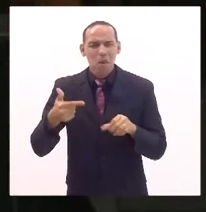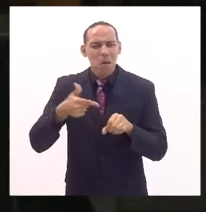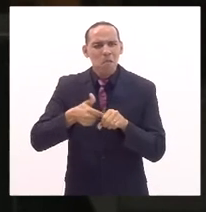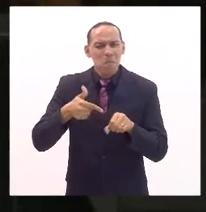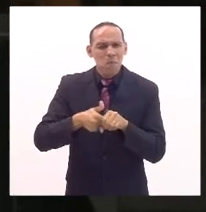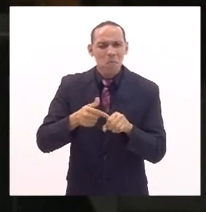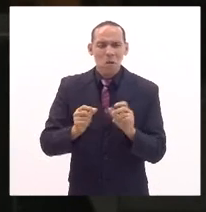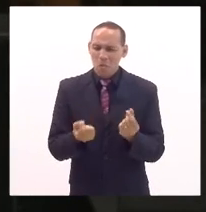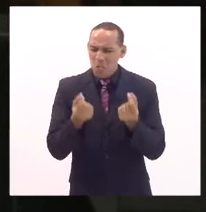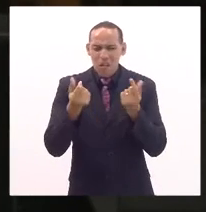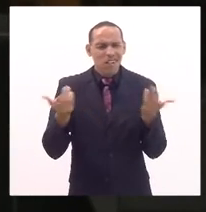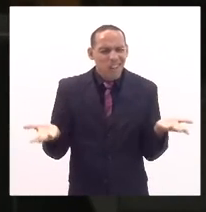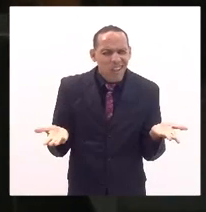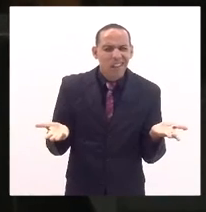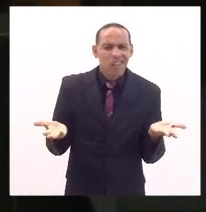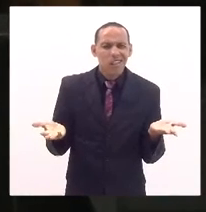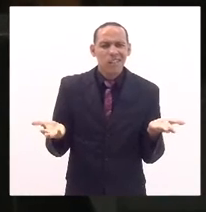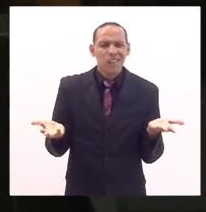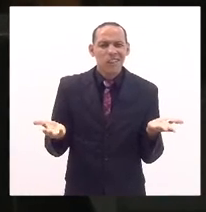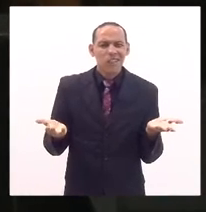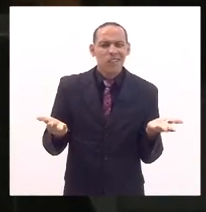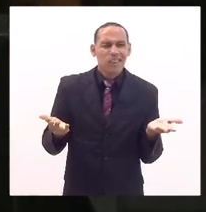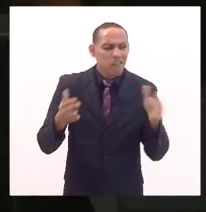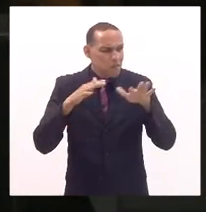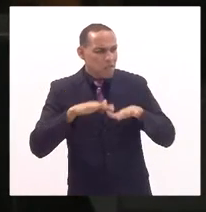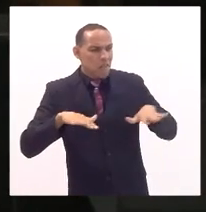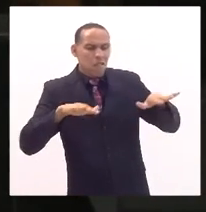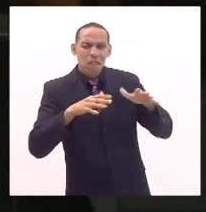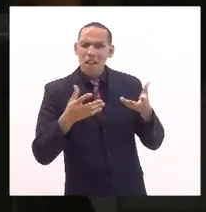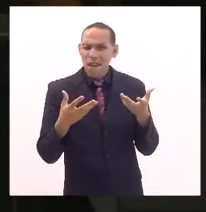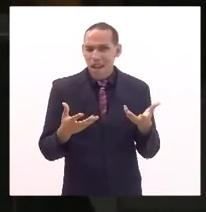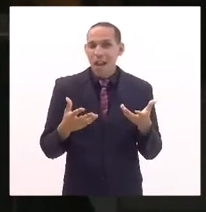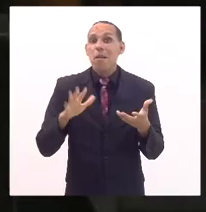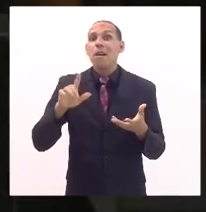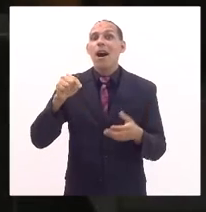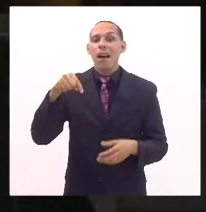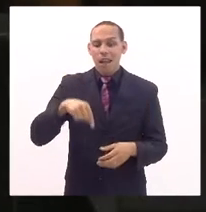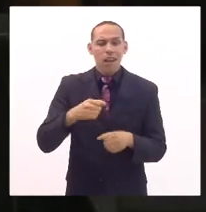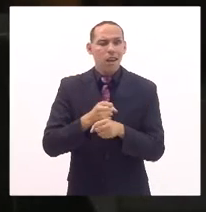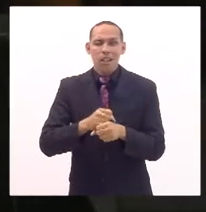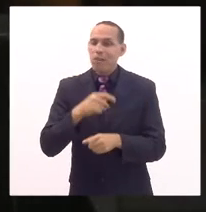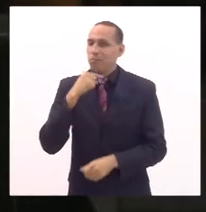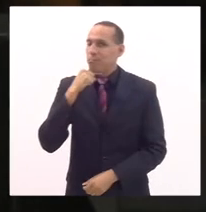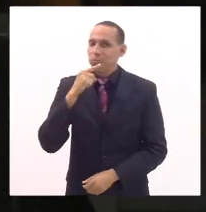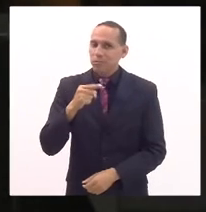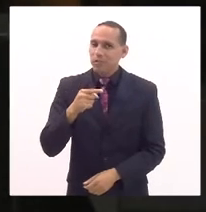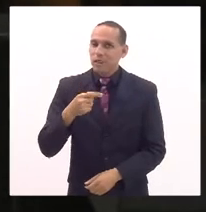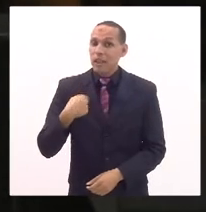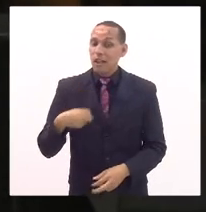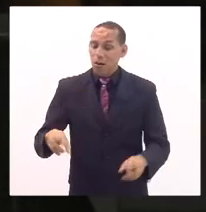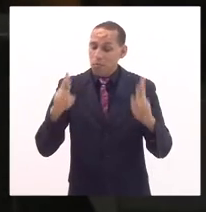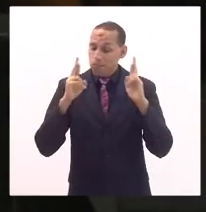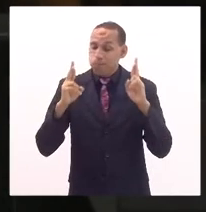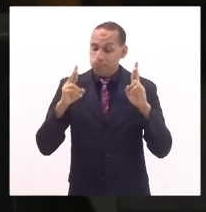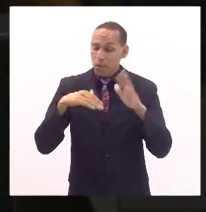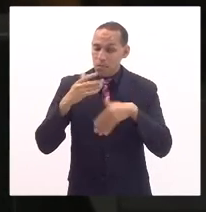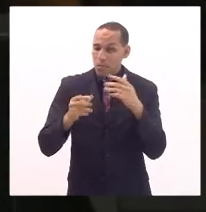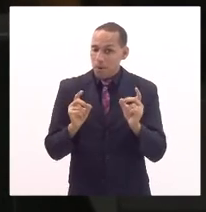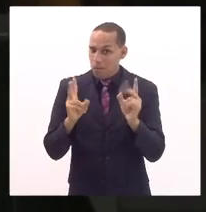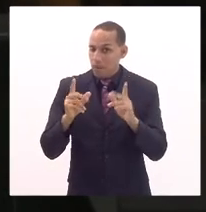o tipo mais que eles queiram e este ano não acontecer lá e eu espero que não aconteça